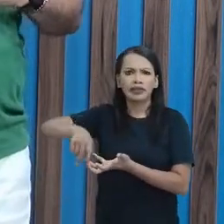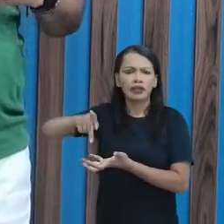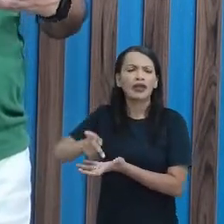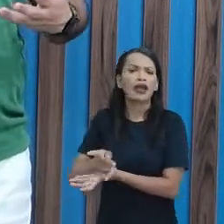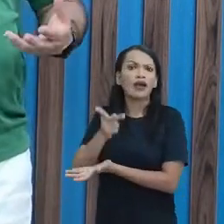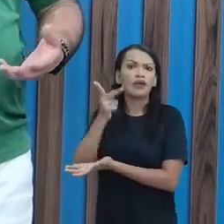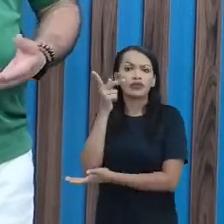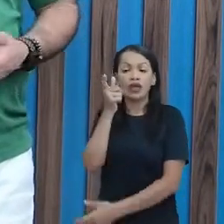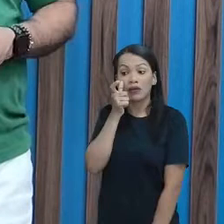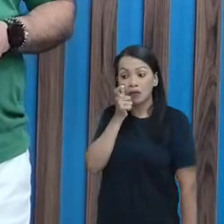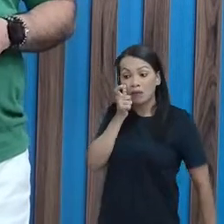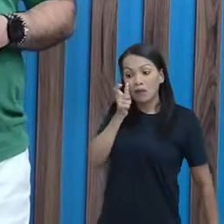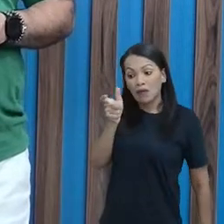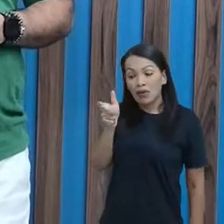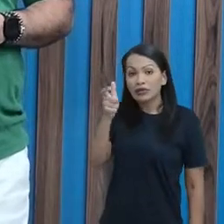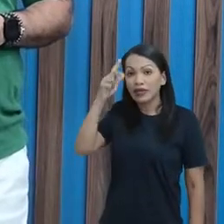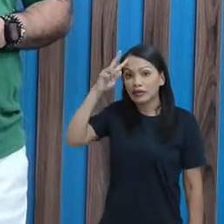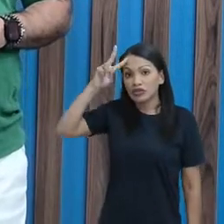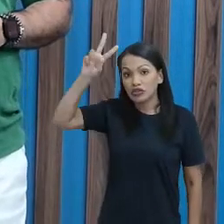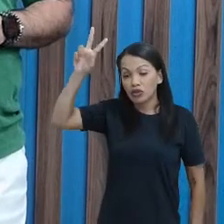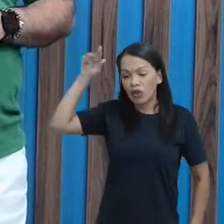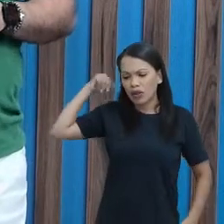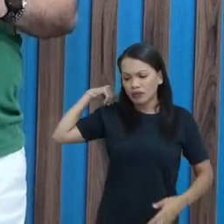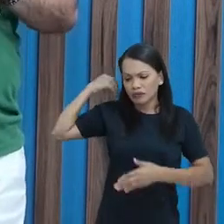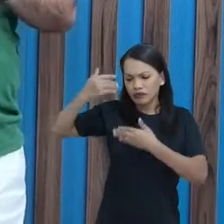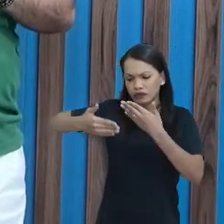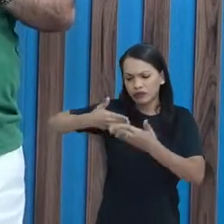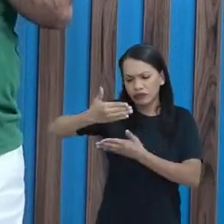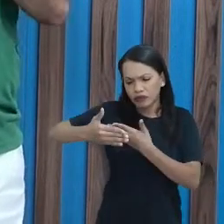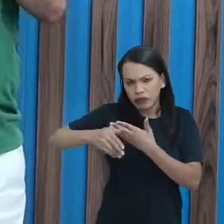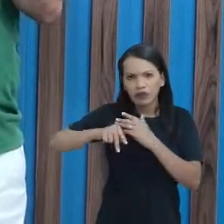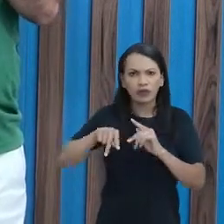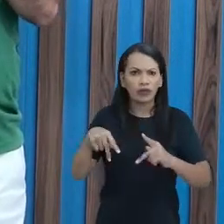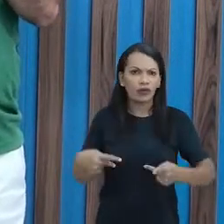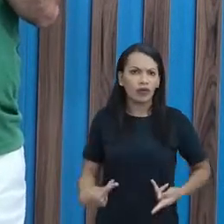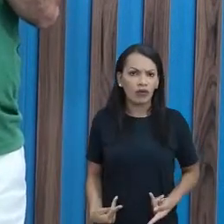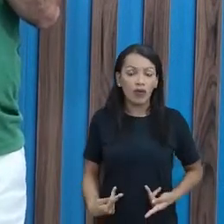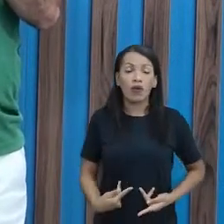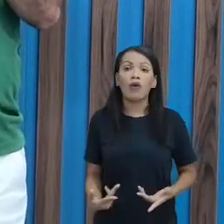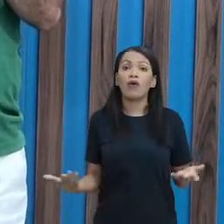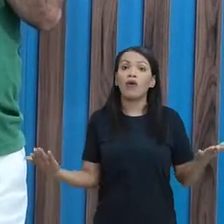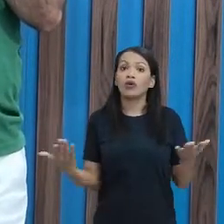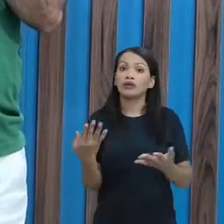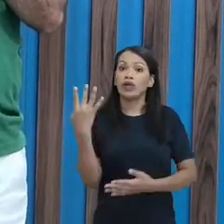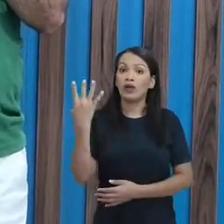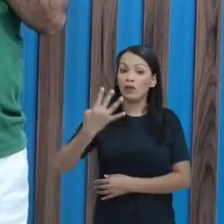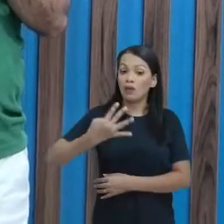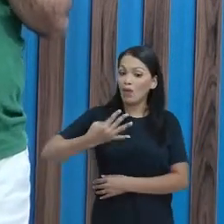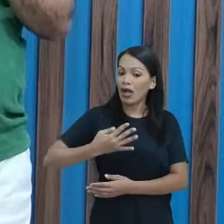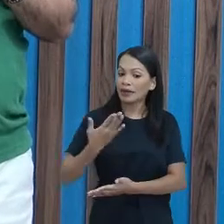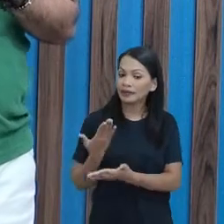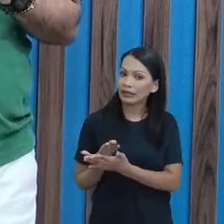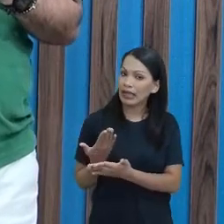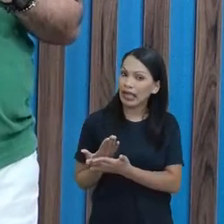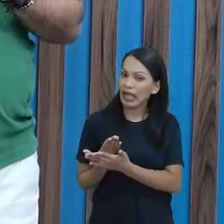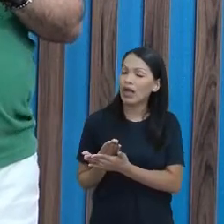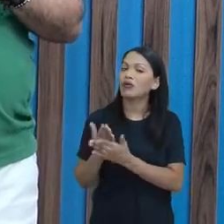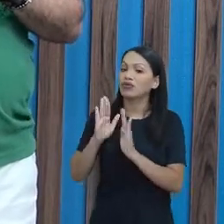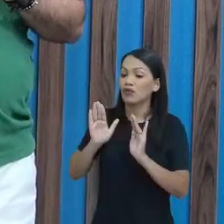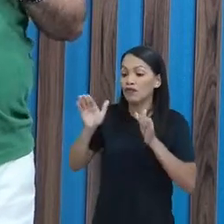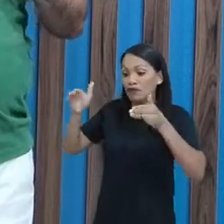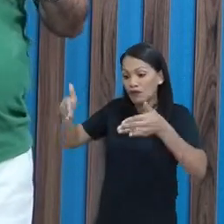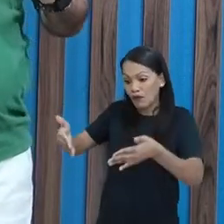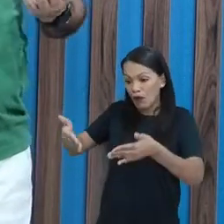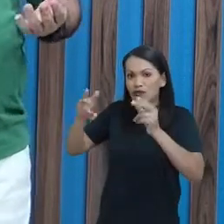tão interessante na história da humanidade que nós vamos hoje para a quarta aula referente a esse tema.